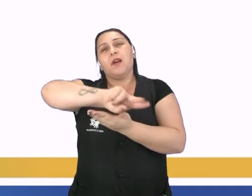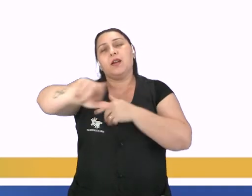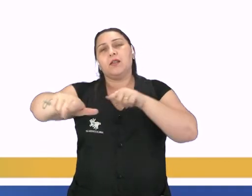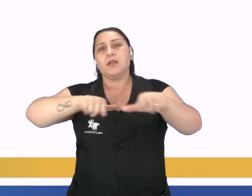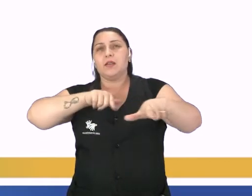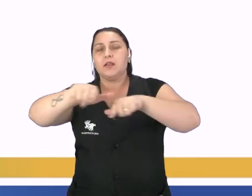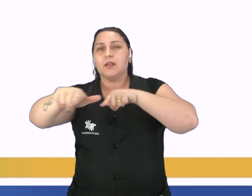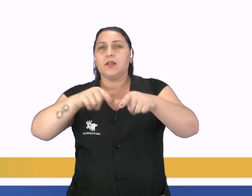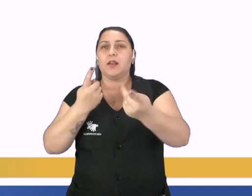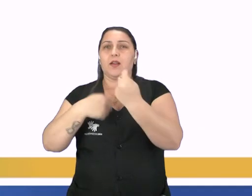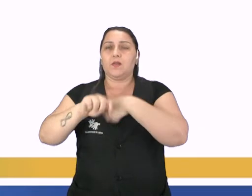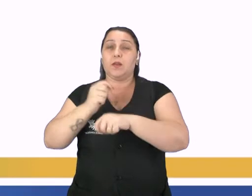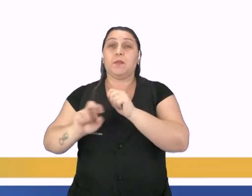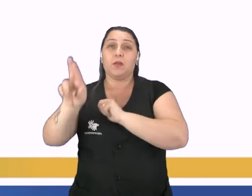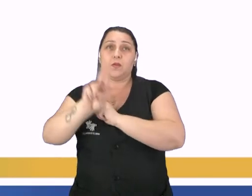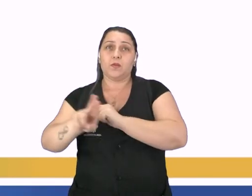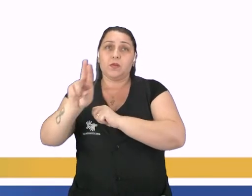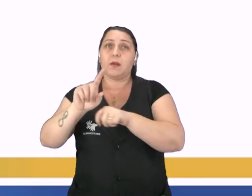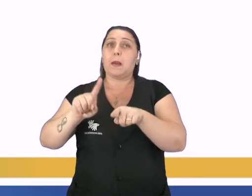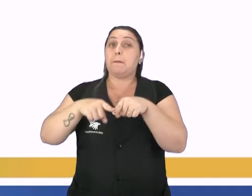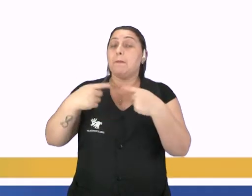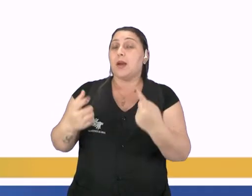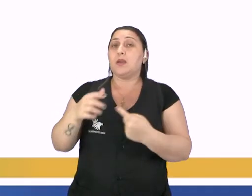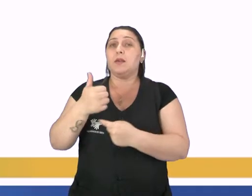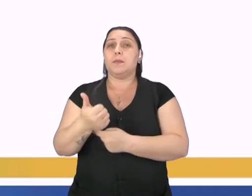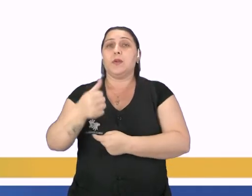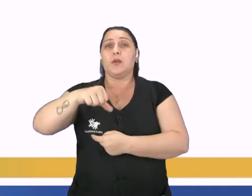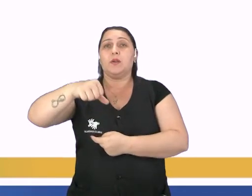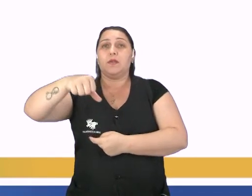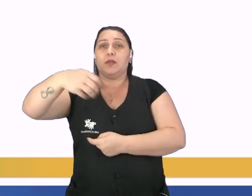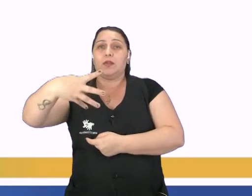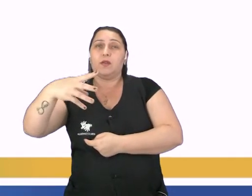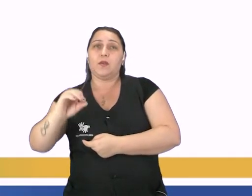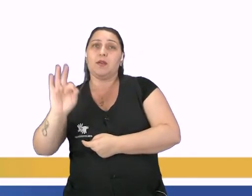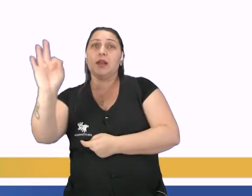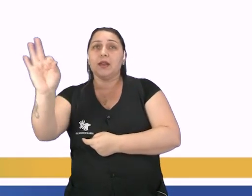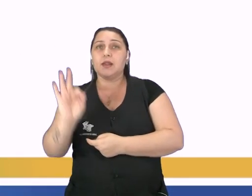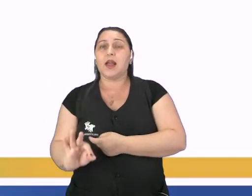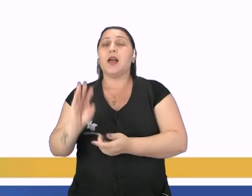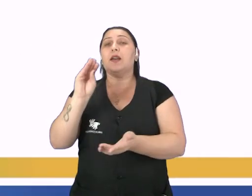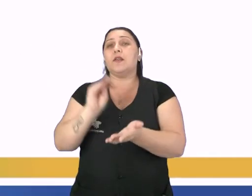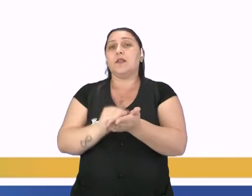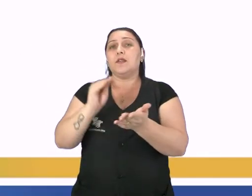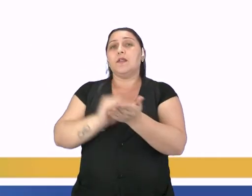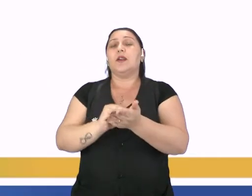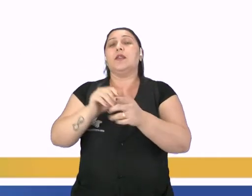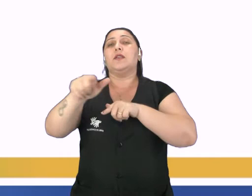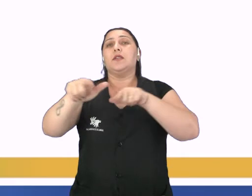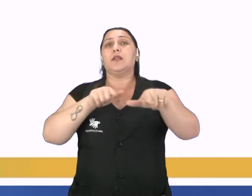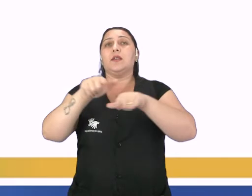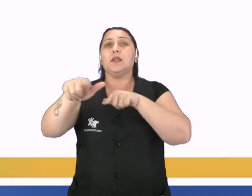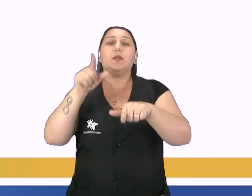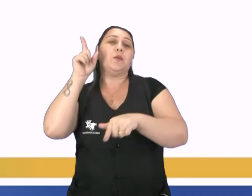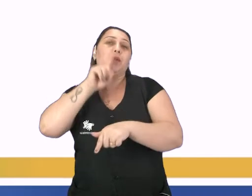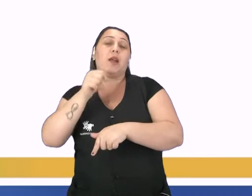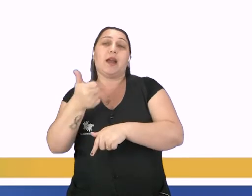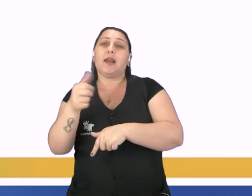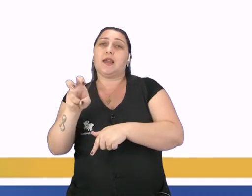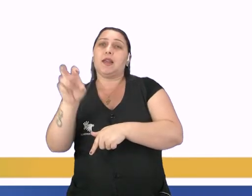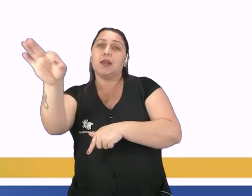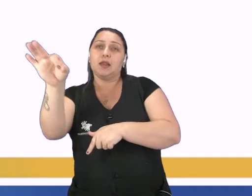a economia pelo consumo. Mesmo assim, em 1940, a taxa de desempregados estadunidenses era de